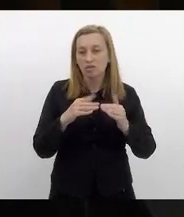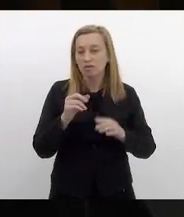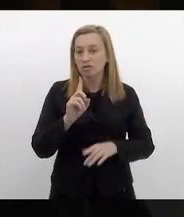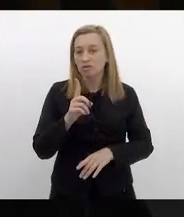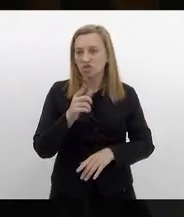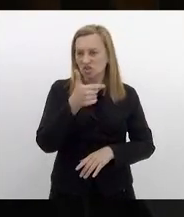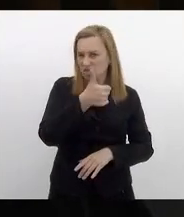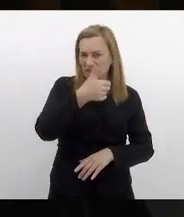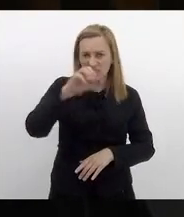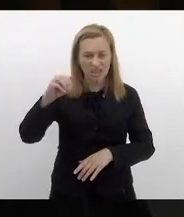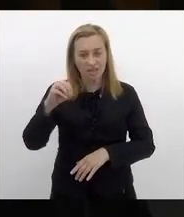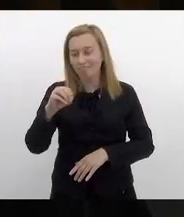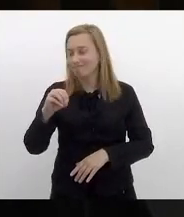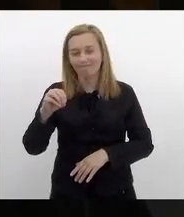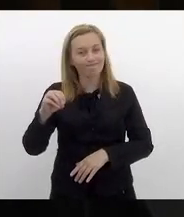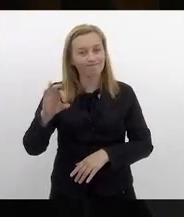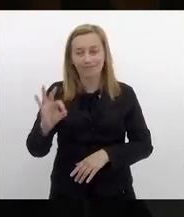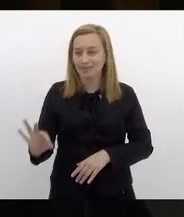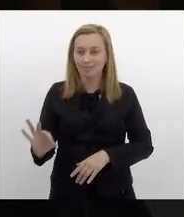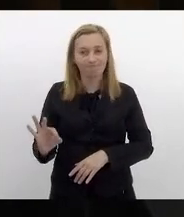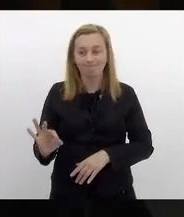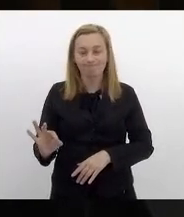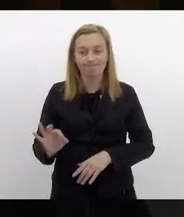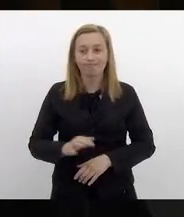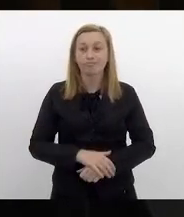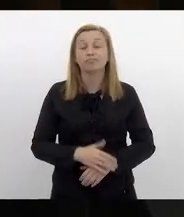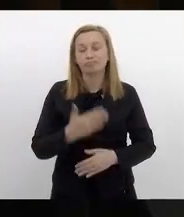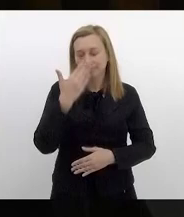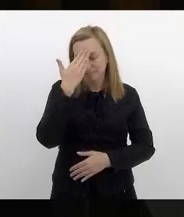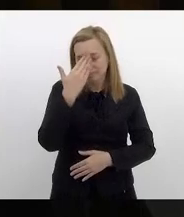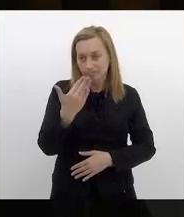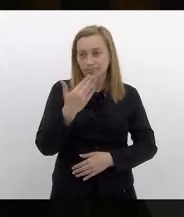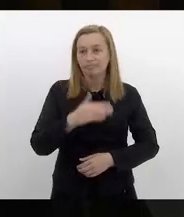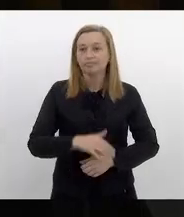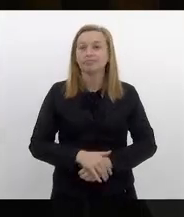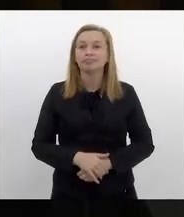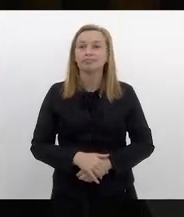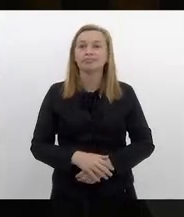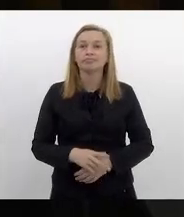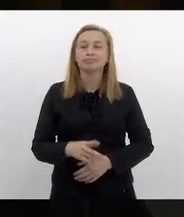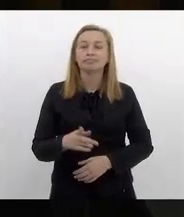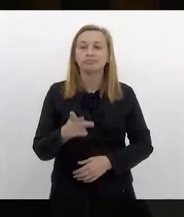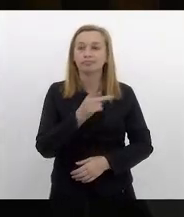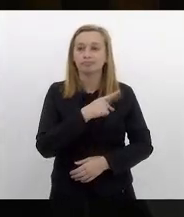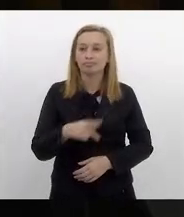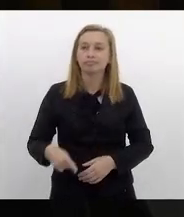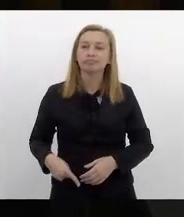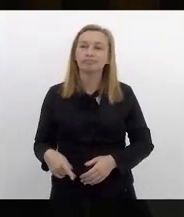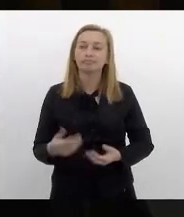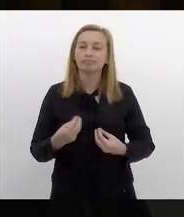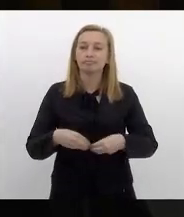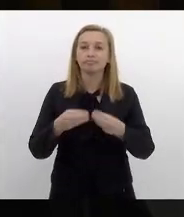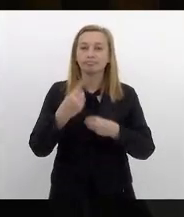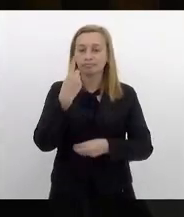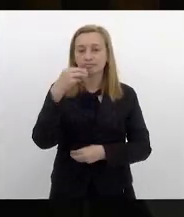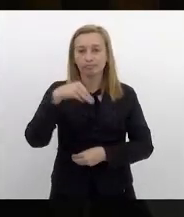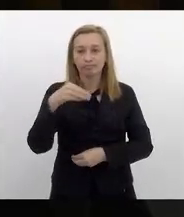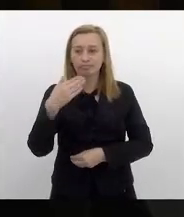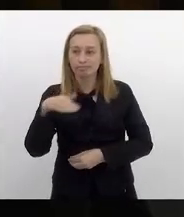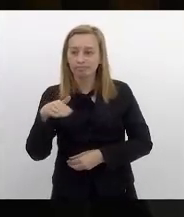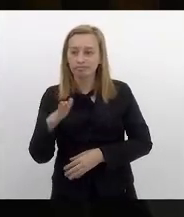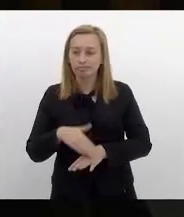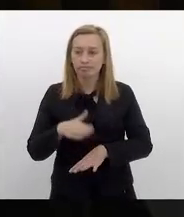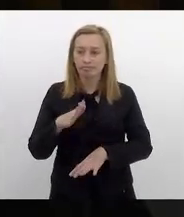100%, sob hipótese alguma. Então, agradeço, senhora presidente, a senhora ter me dado 1 minuto e meio a